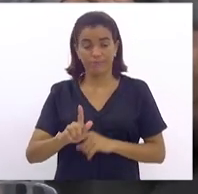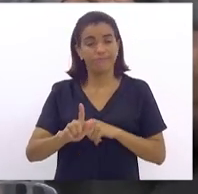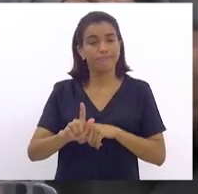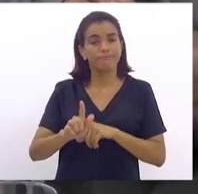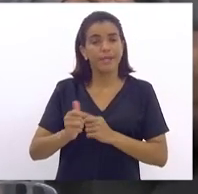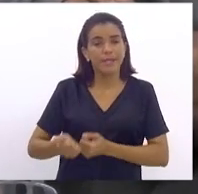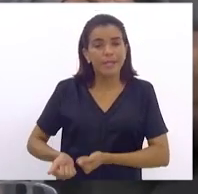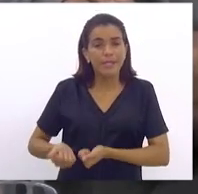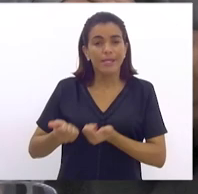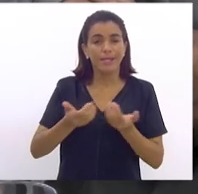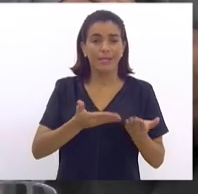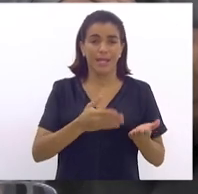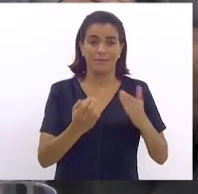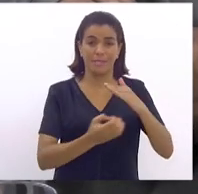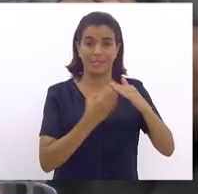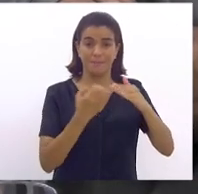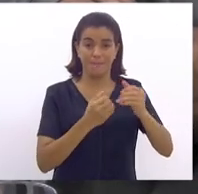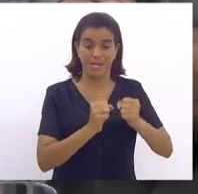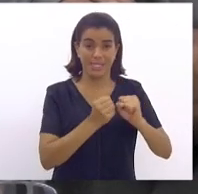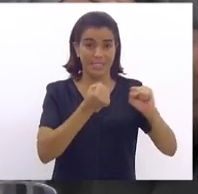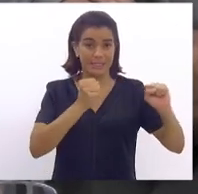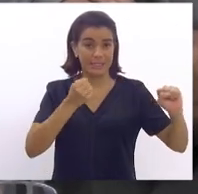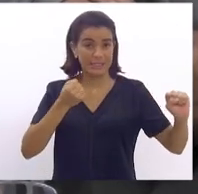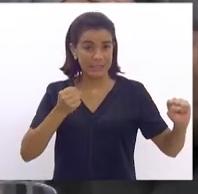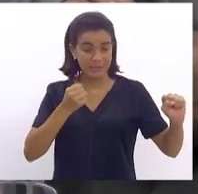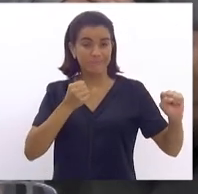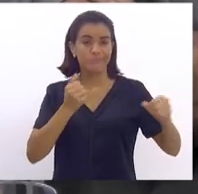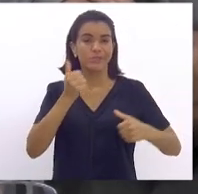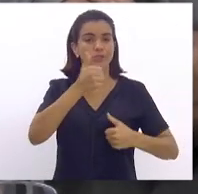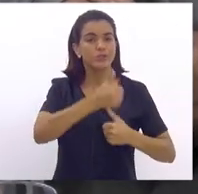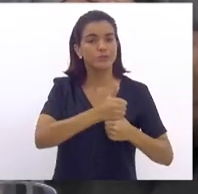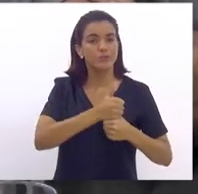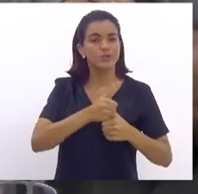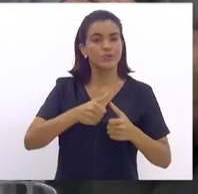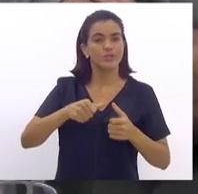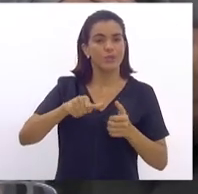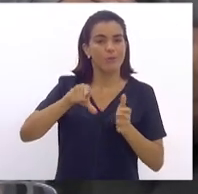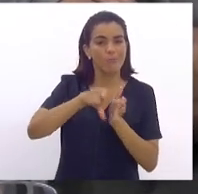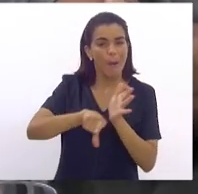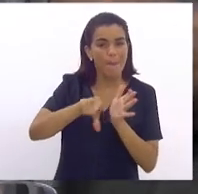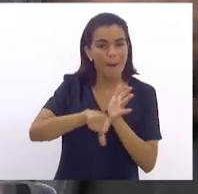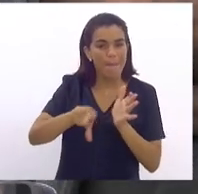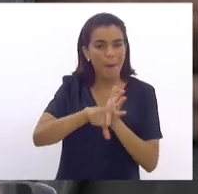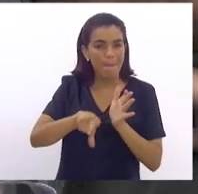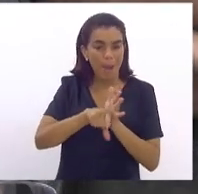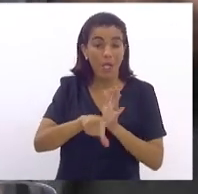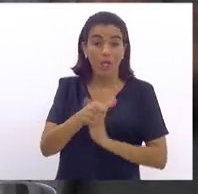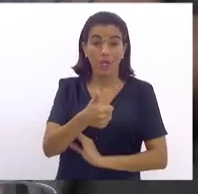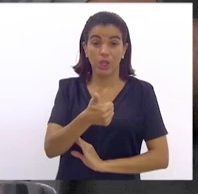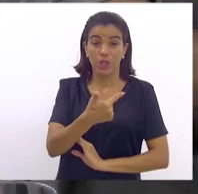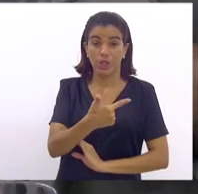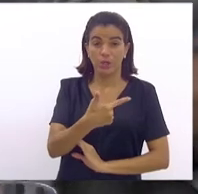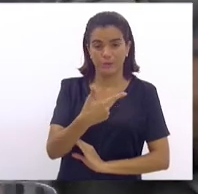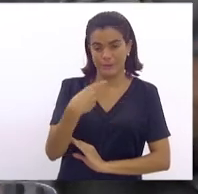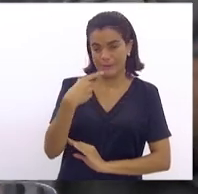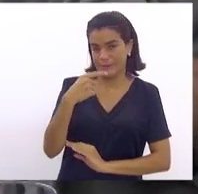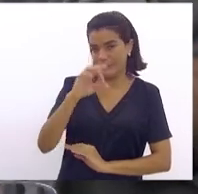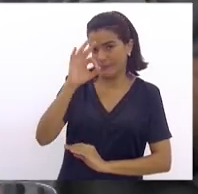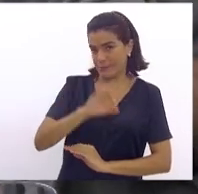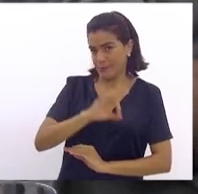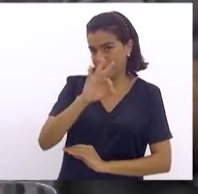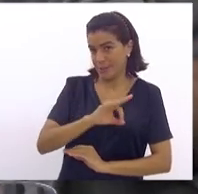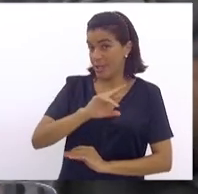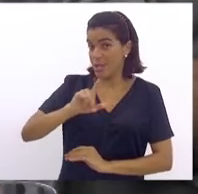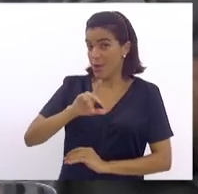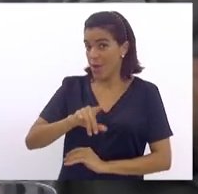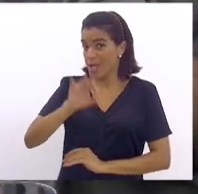uma operação de substituição tributária de 12%. E não da